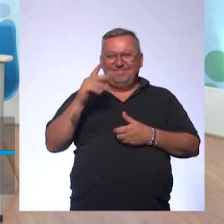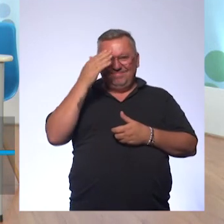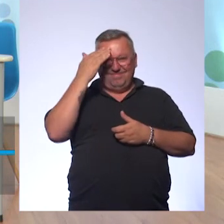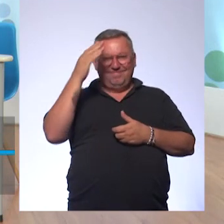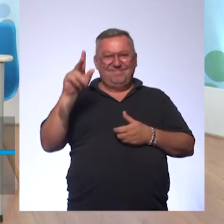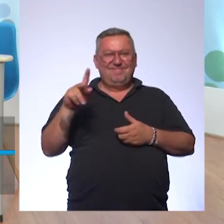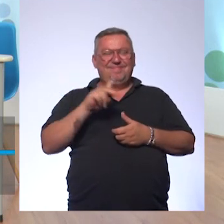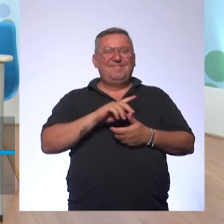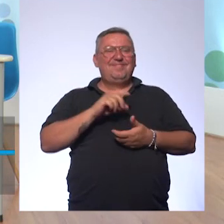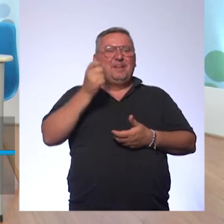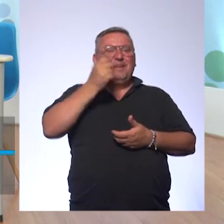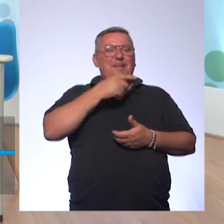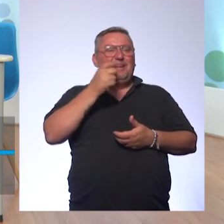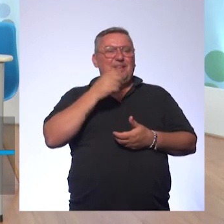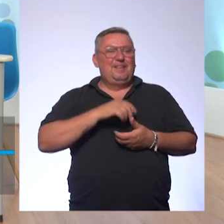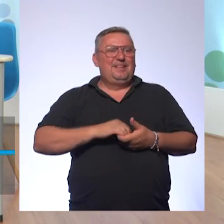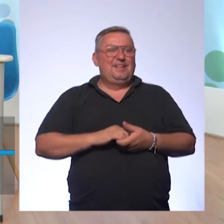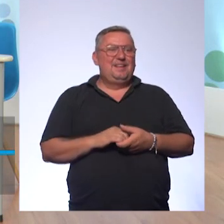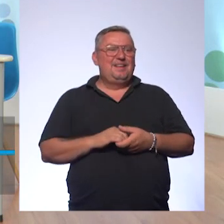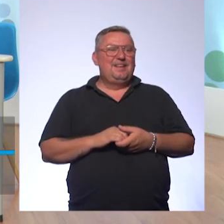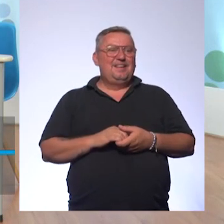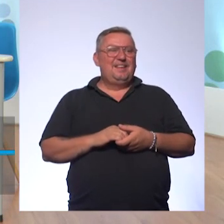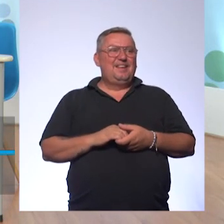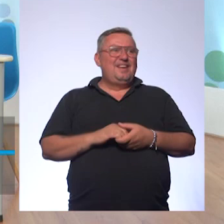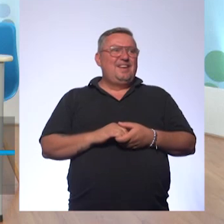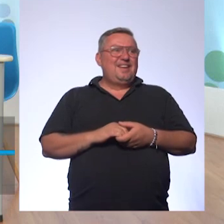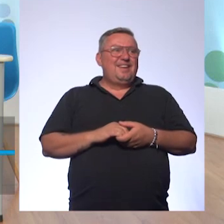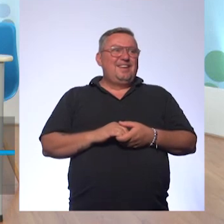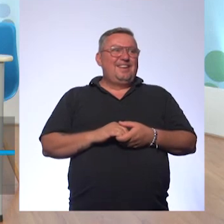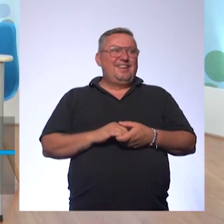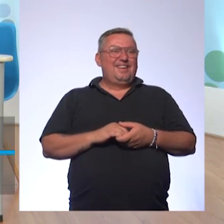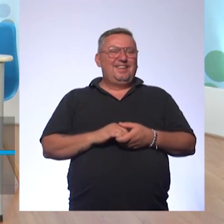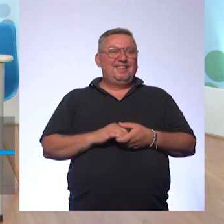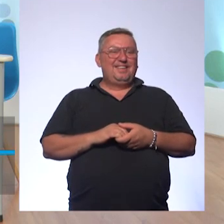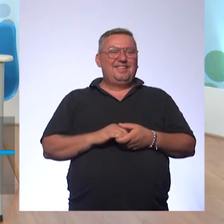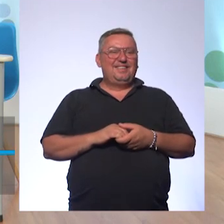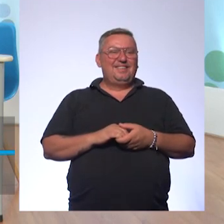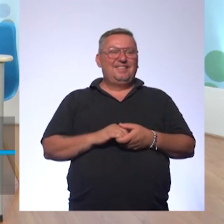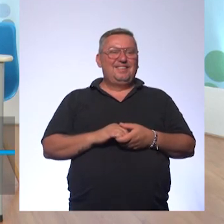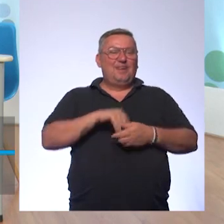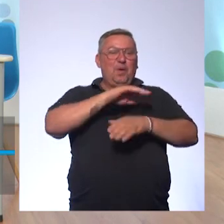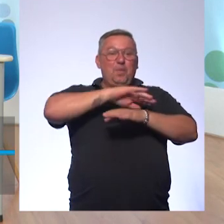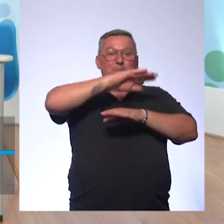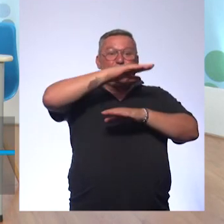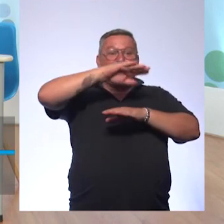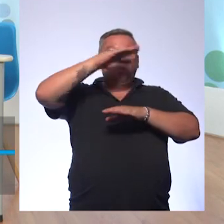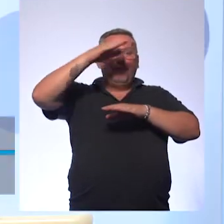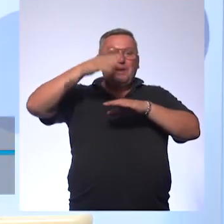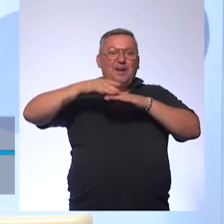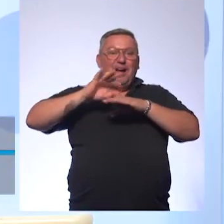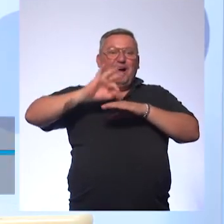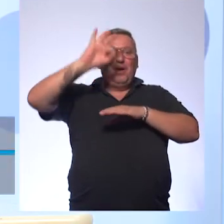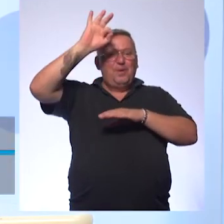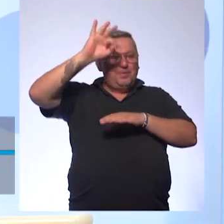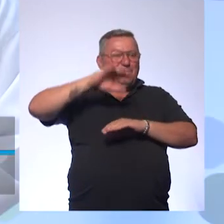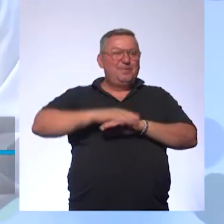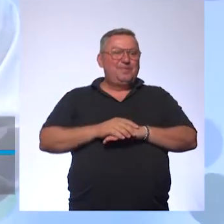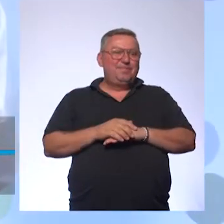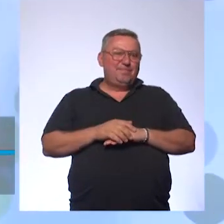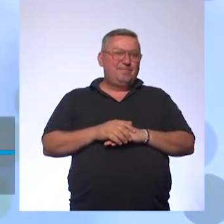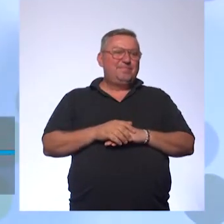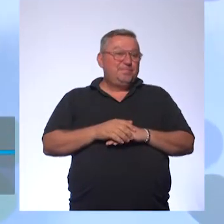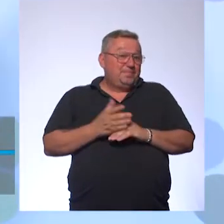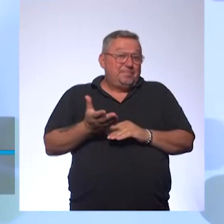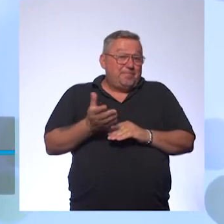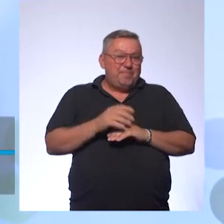nisso? Você não pensou também, não? Também não. Pegou você, ó. É que você vai falando o nome das cidades, eu vou viajando aqui, né? Aquecimento global,